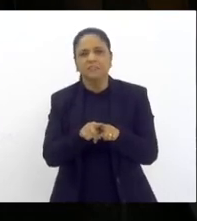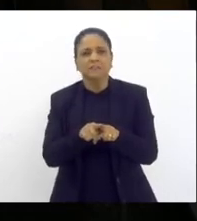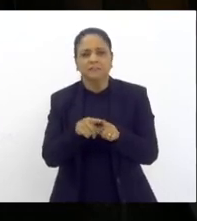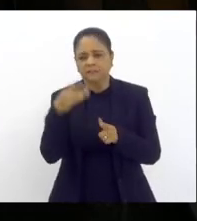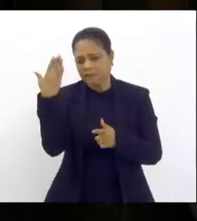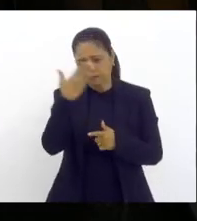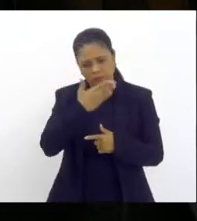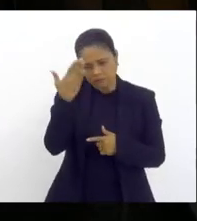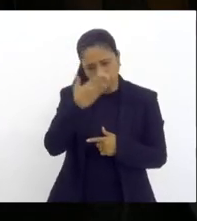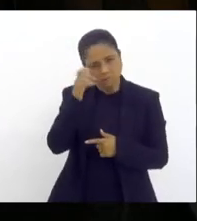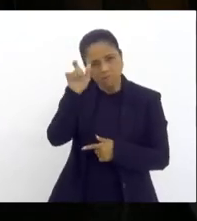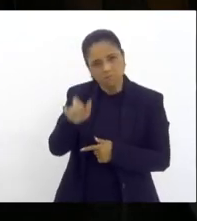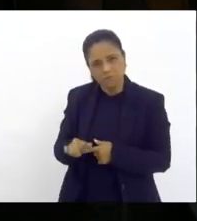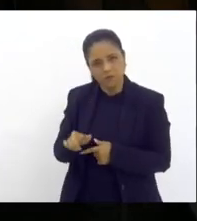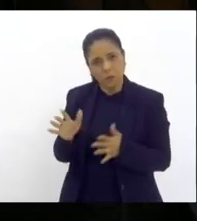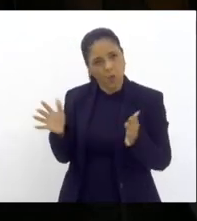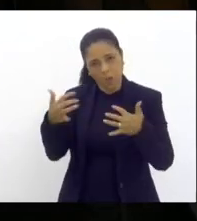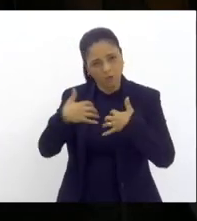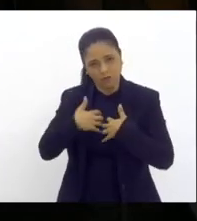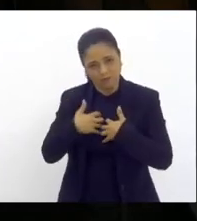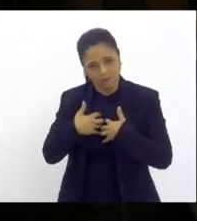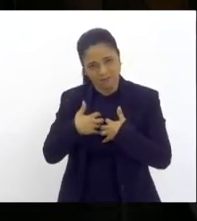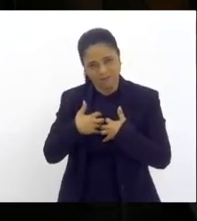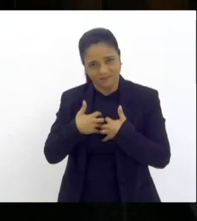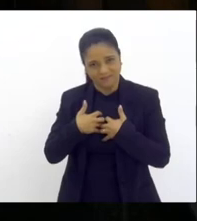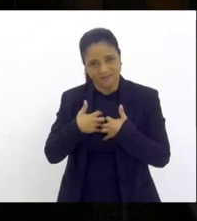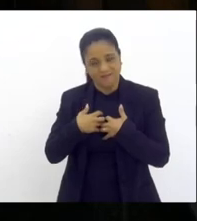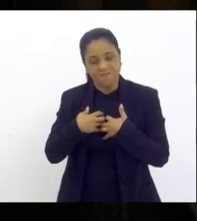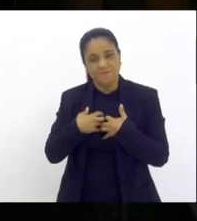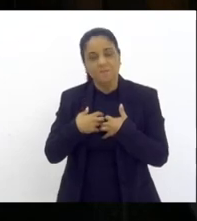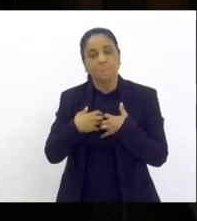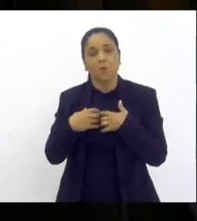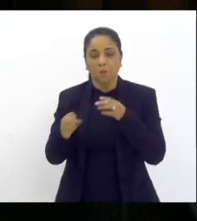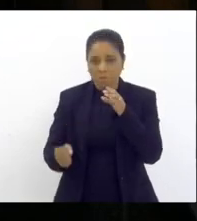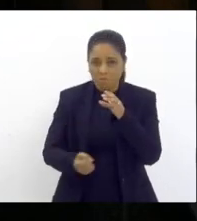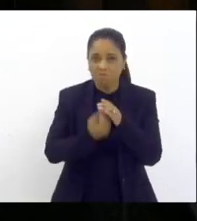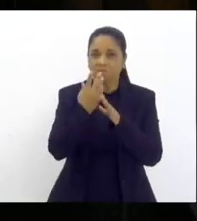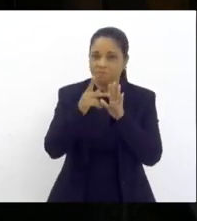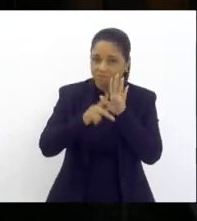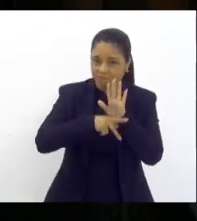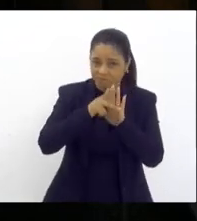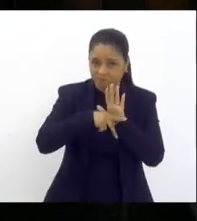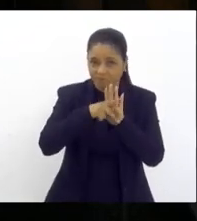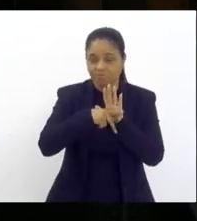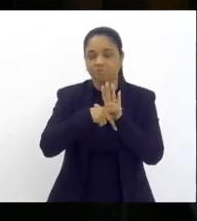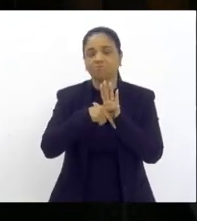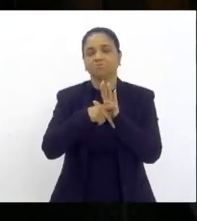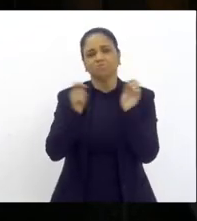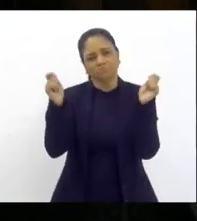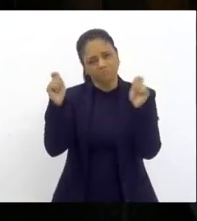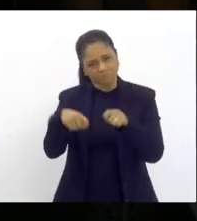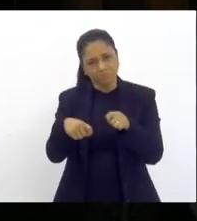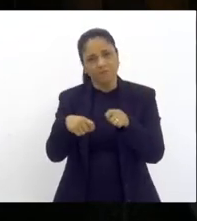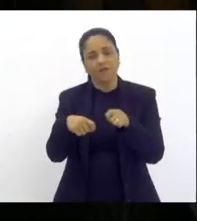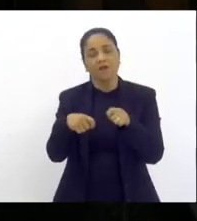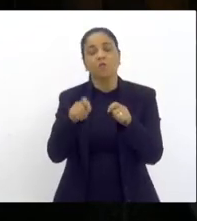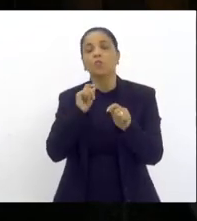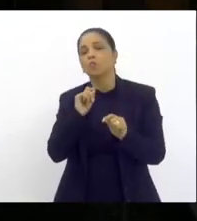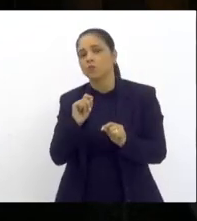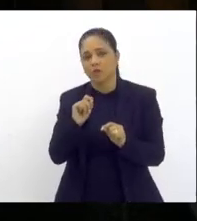invisível. Portanto, esse projeto de lei nos dá esta capacidade e dá ao Poder Executivo, então, a chance